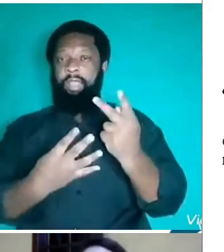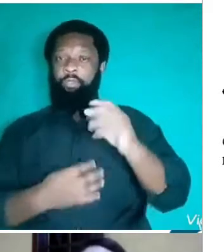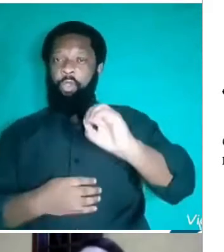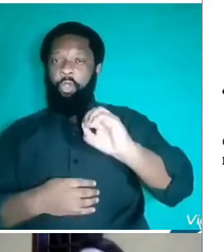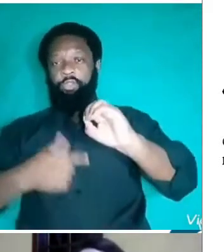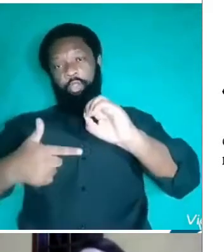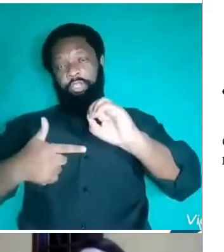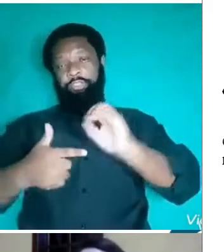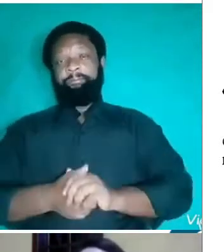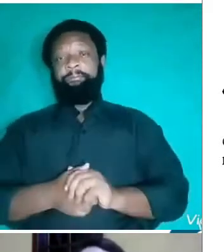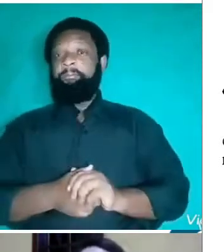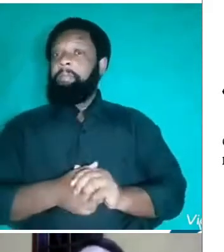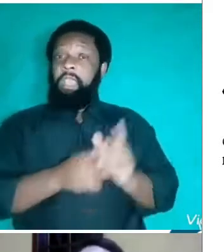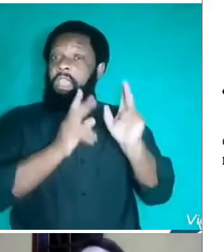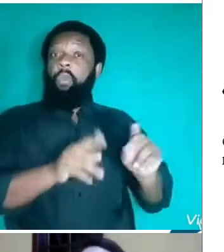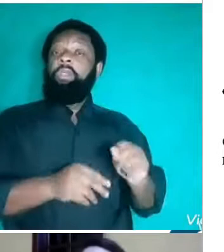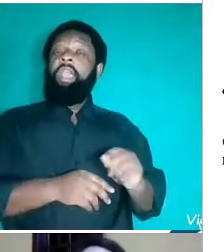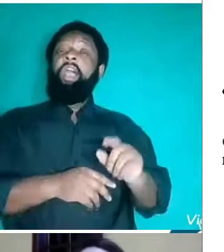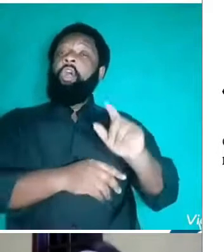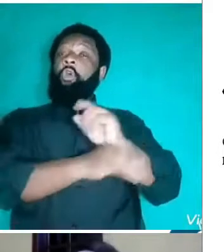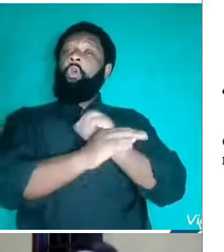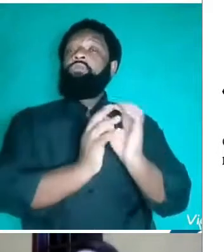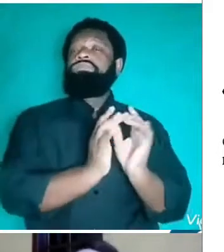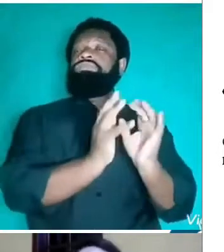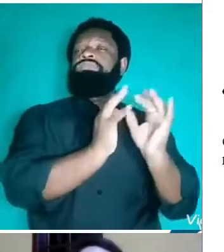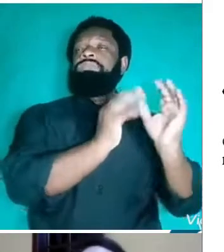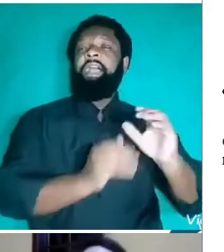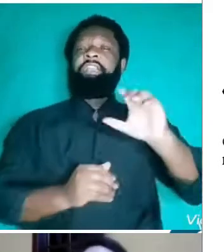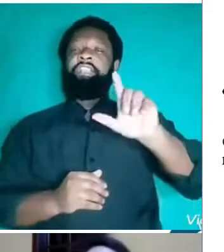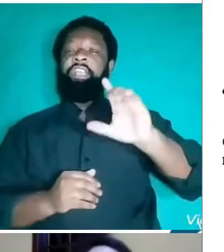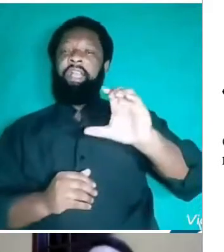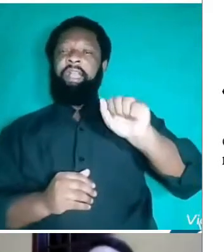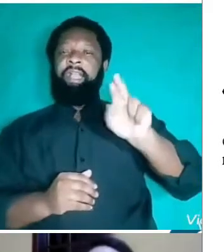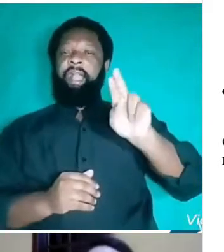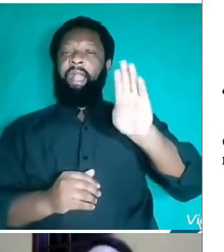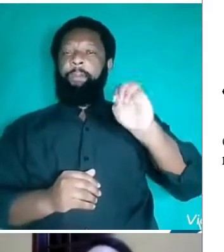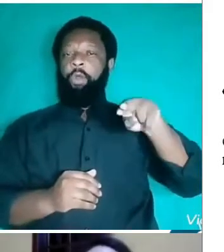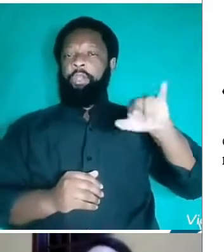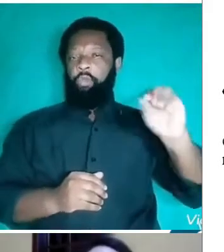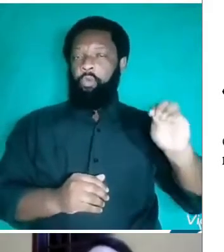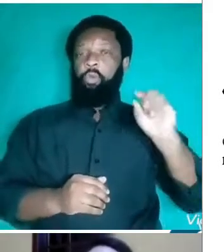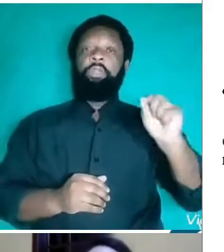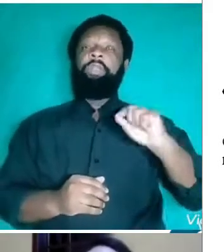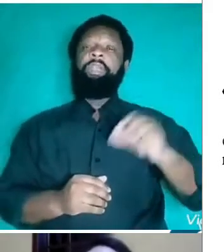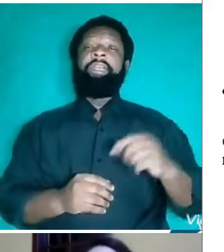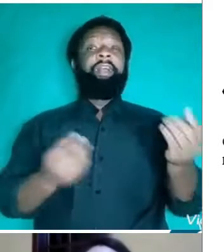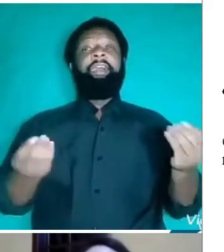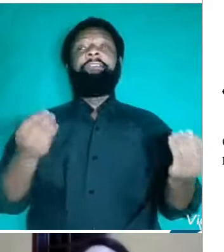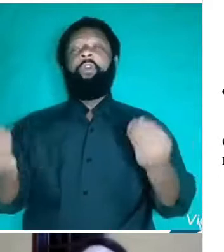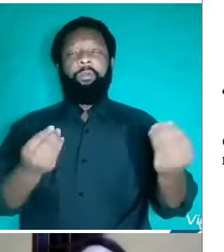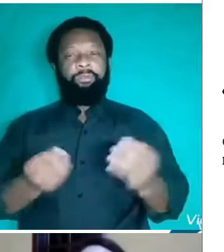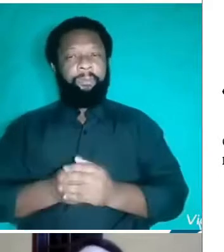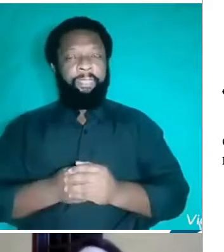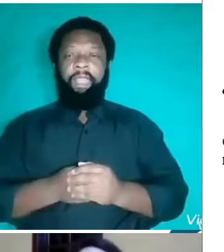C2H4O2. O mesmo vai acontecer, né, com o gás carbônico. Essa molécula é um pouquinho mais simples e tem um carbono e 2 oxigênios.